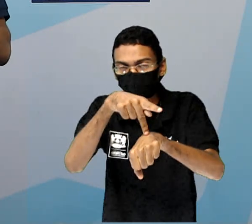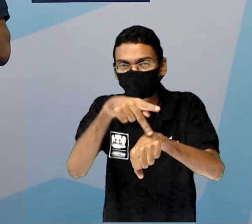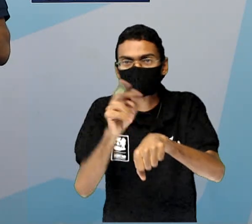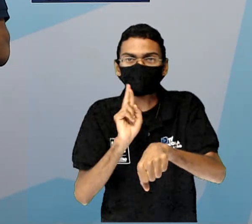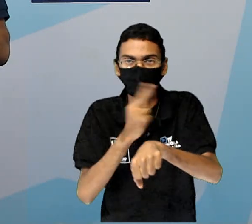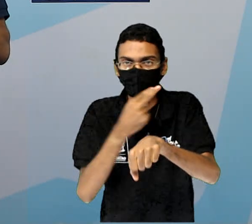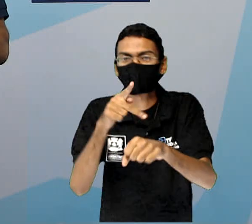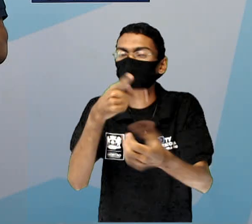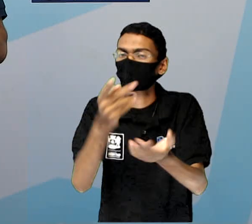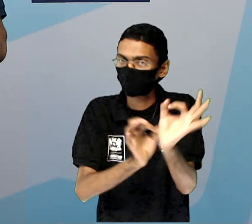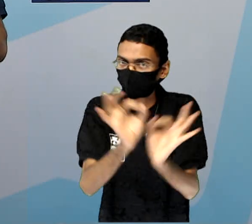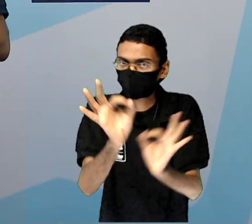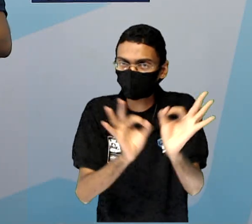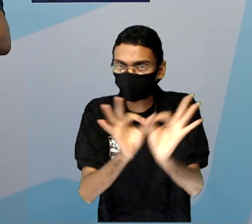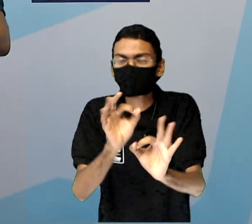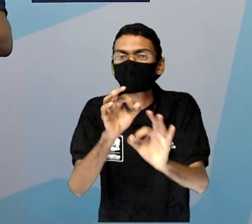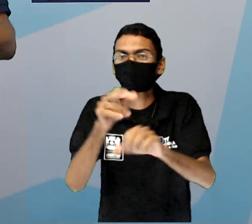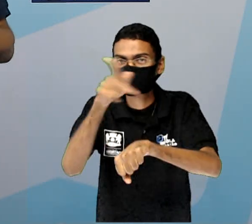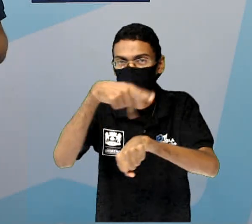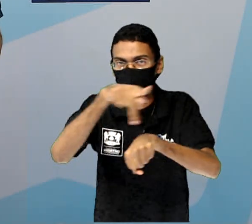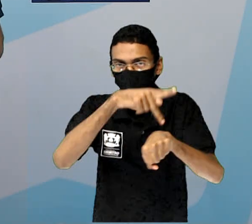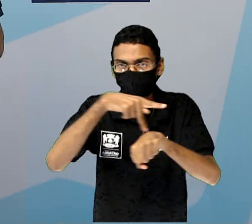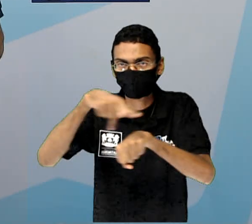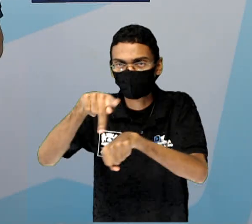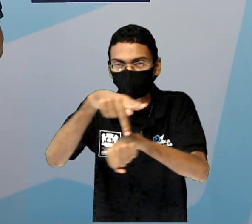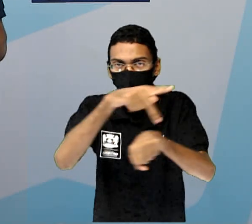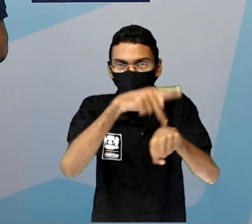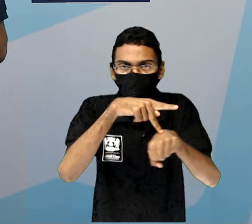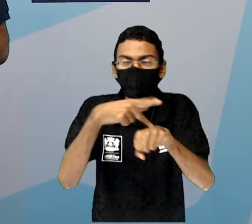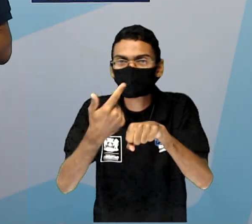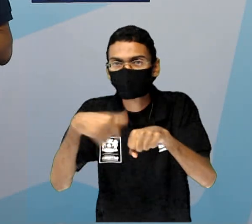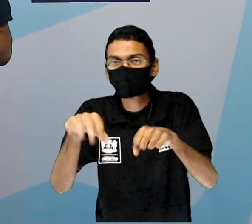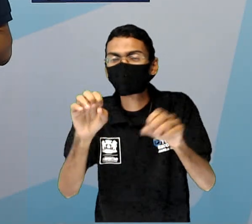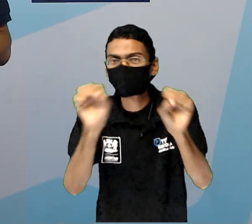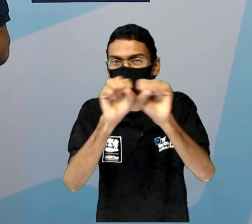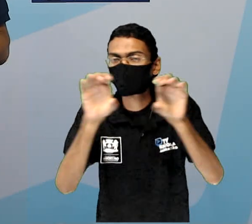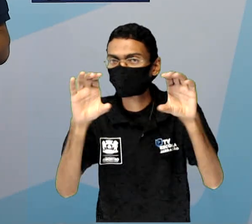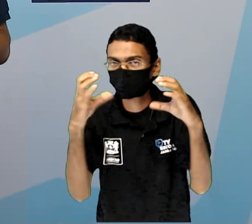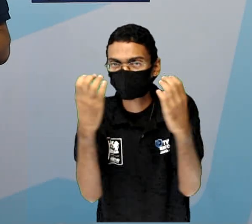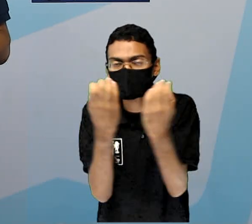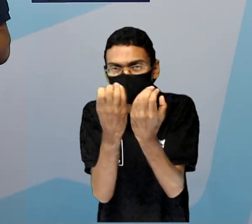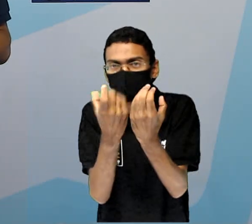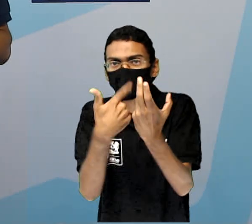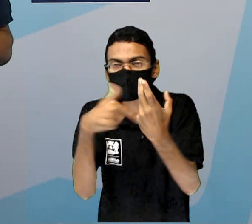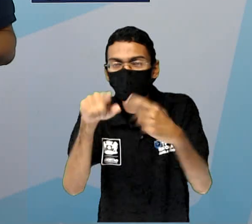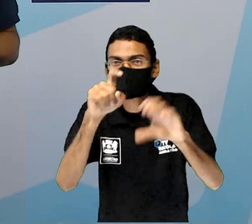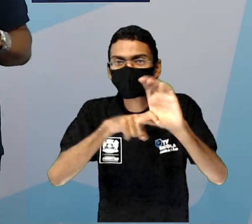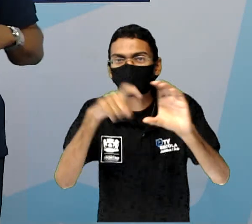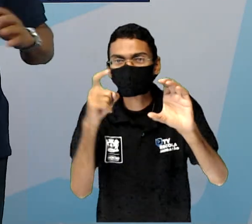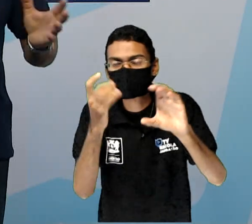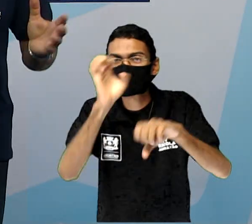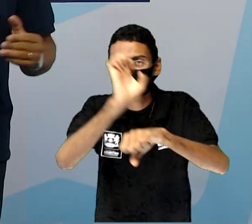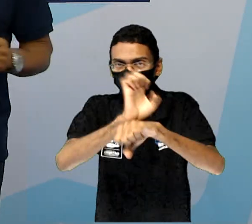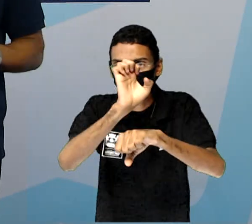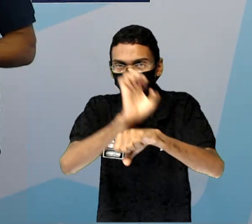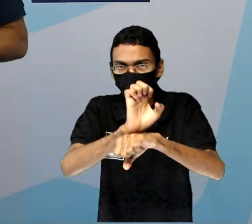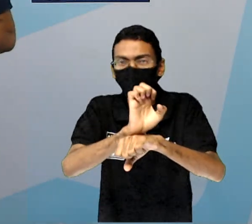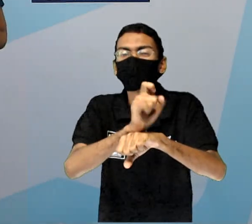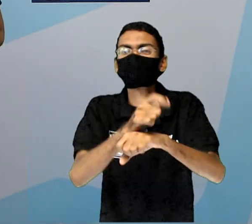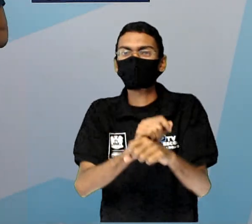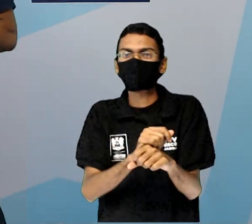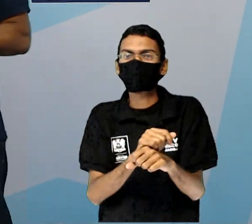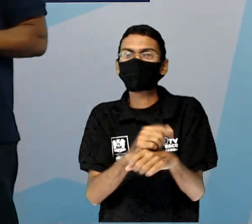sobre essas nações e aí forma a chamada Comunidade dos Estados Independentes. Ok? Então vamos lá. Quais são os membros? Voltando